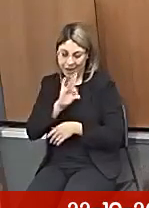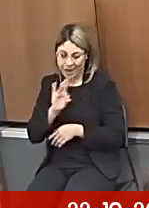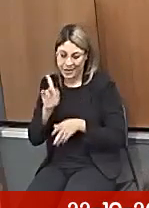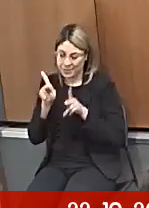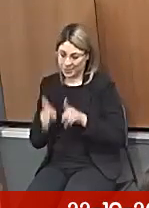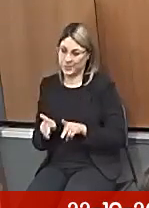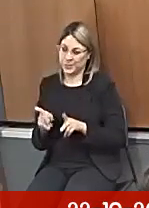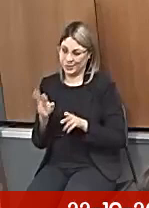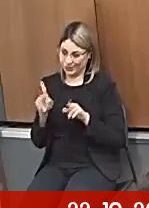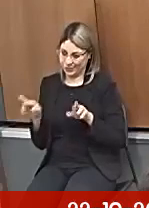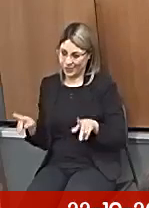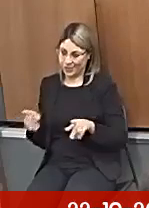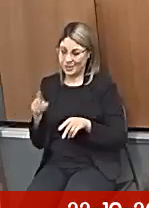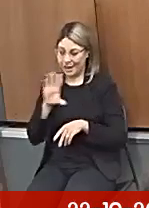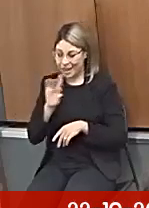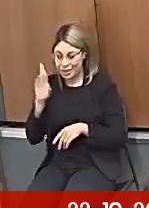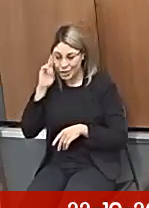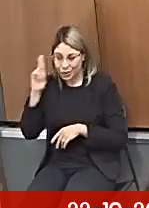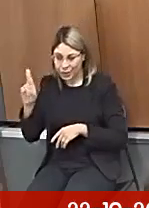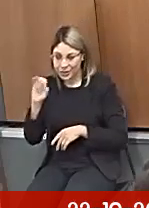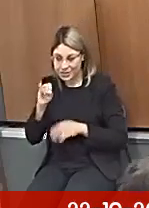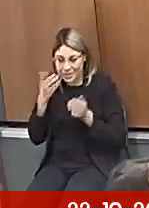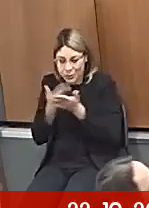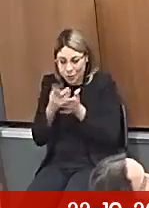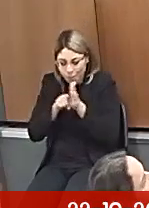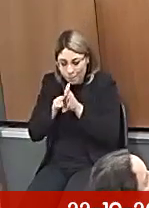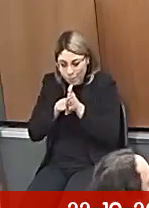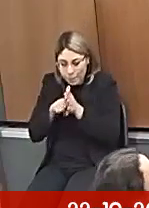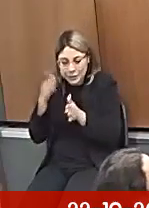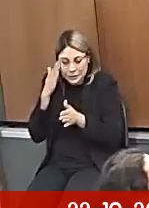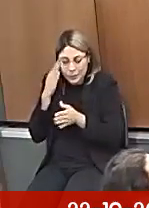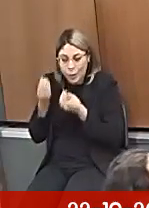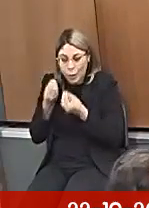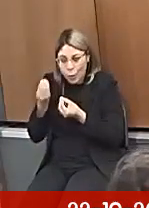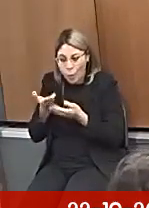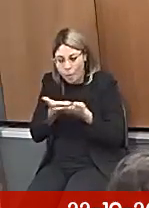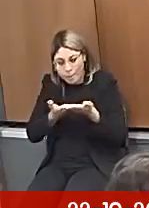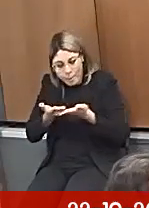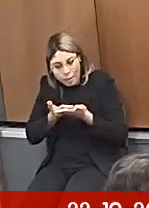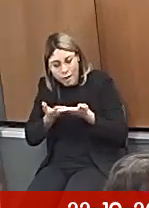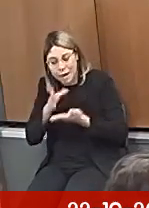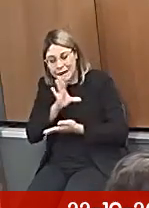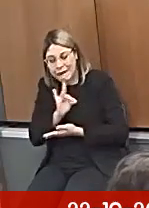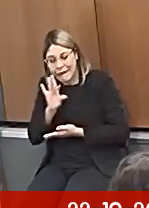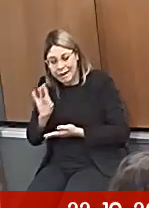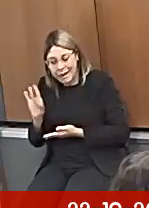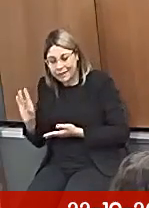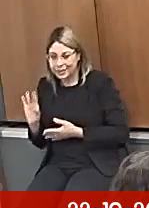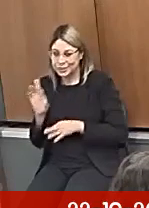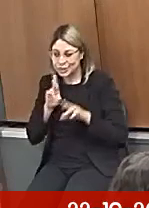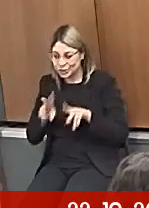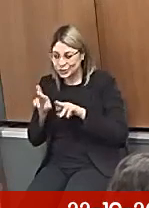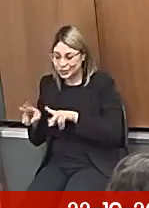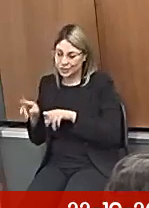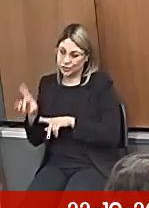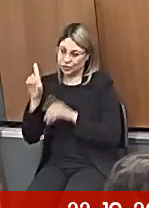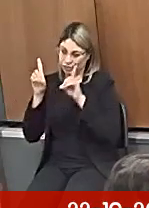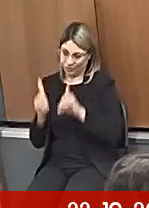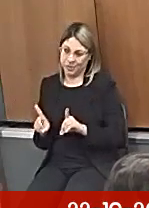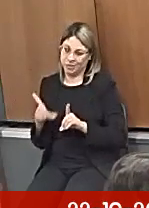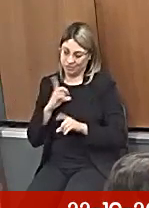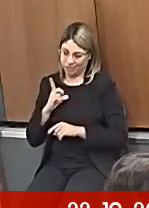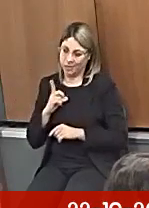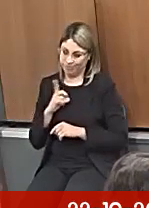cada deficiência, eles vão ter uma noção diferenciada de como tratar essas crianças e adolescentes com